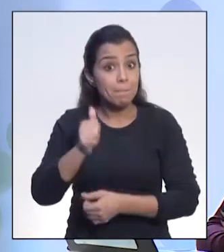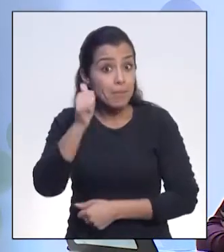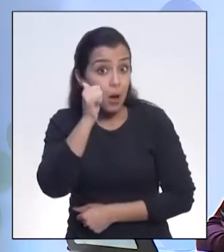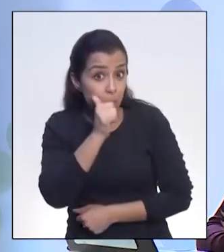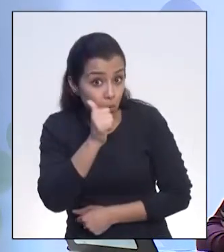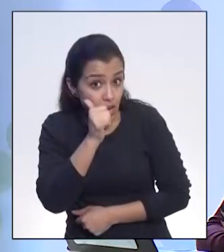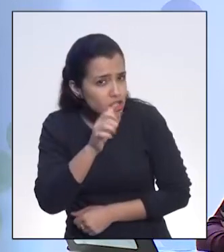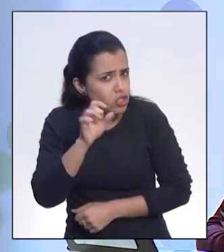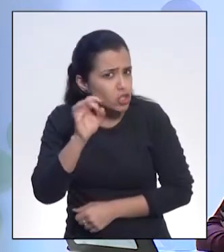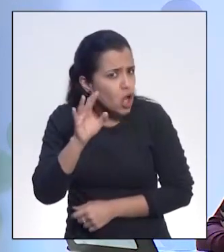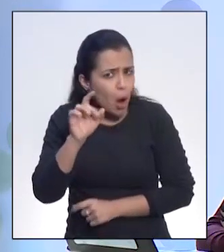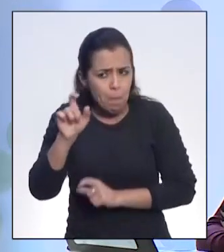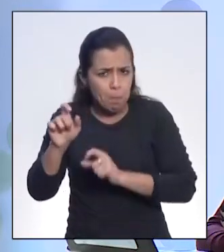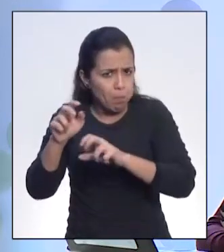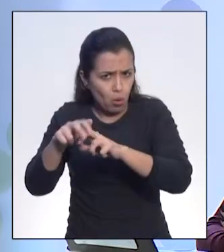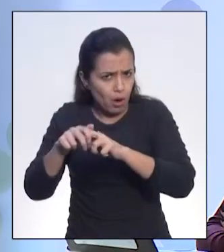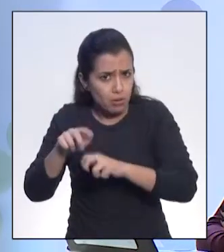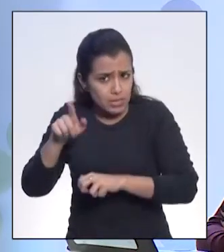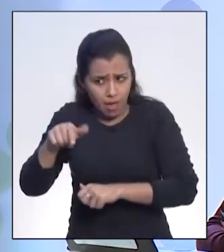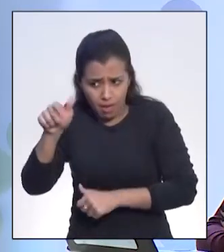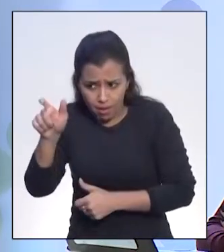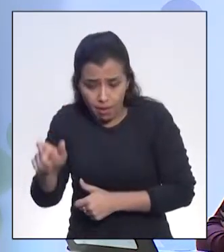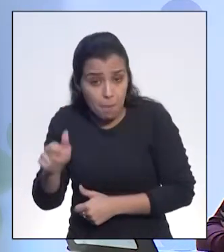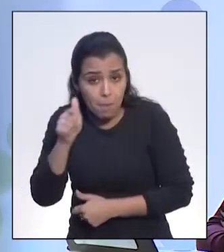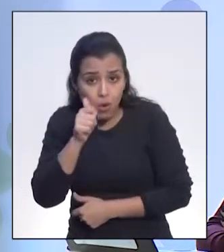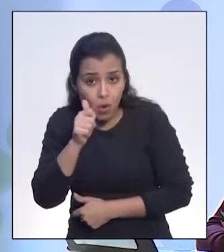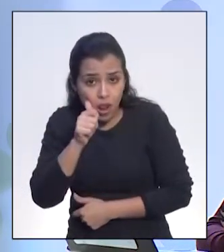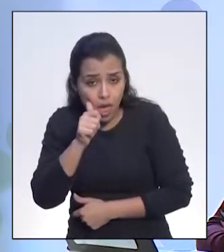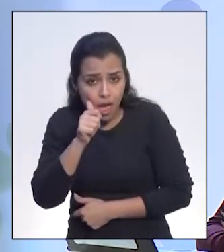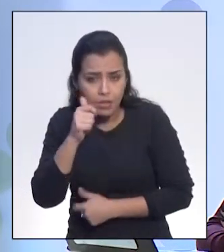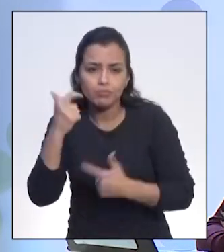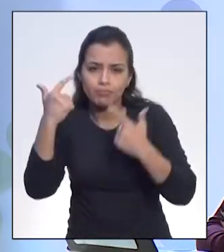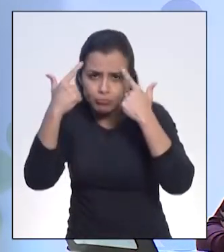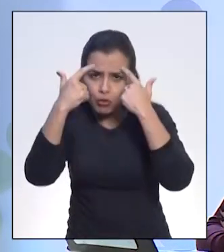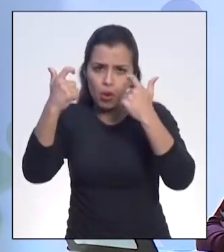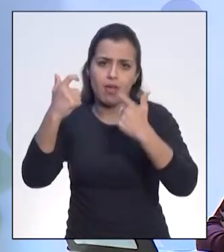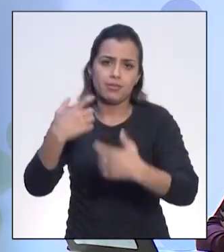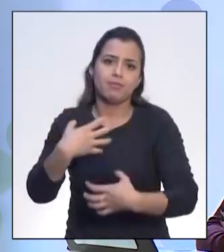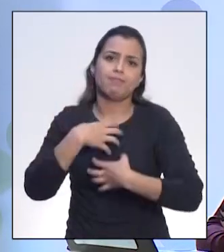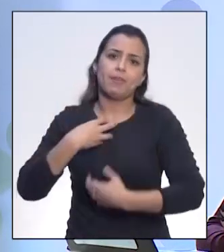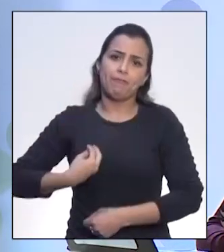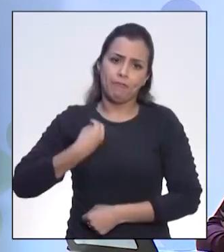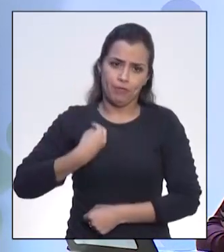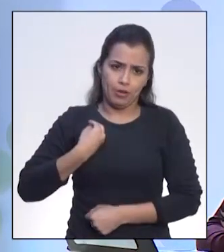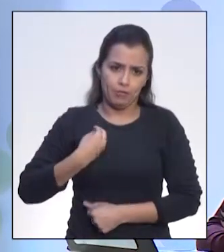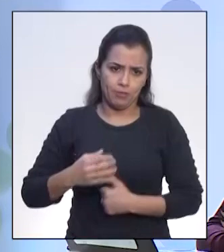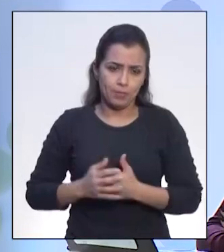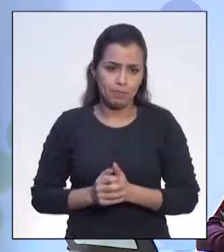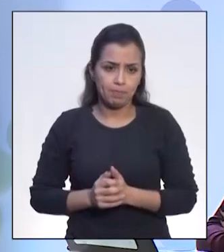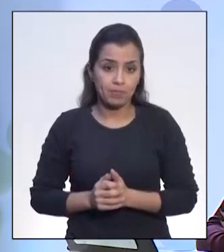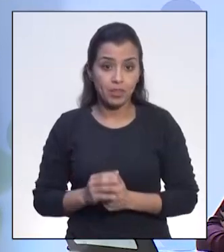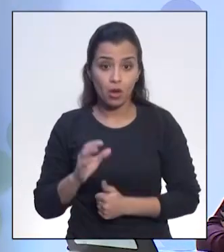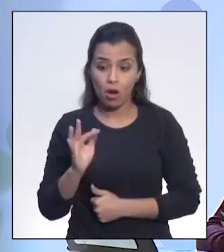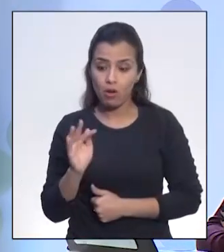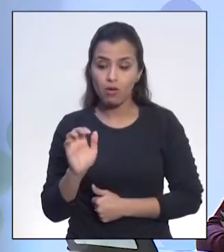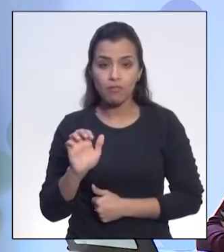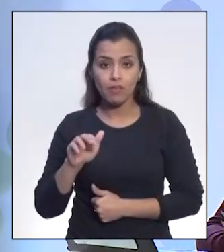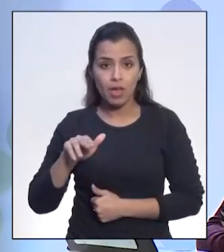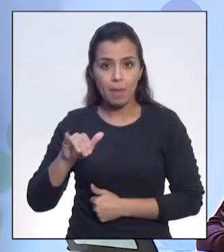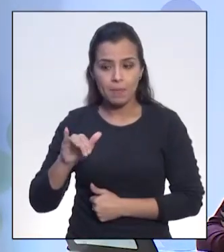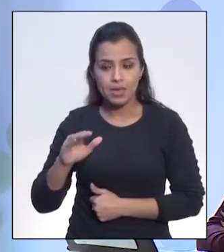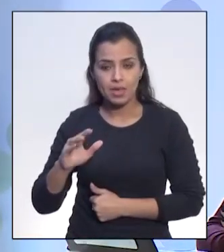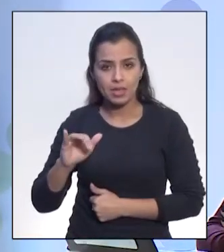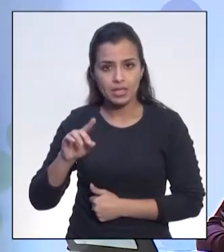ser mulher, ela sofre agressão física. E aqui nós colocamos o conceito de feminicídio. Né? O feminicídio